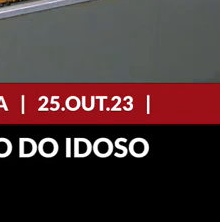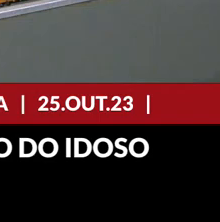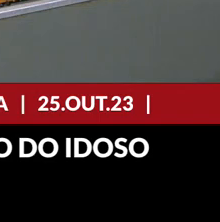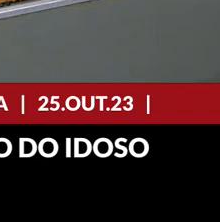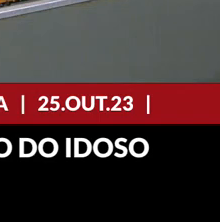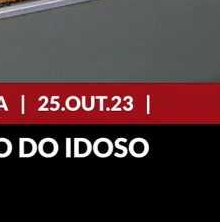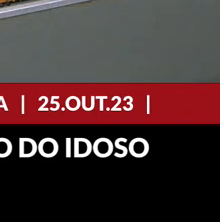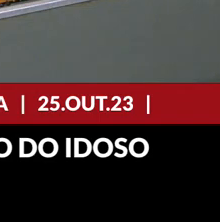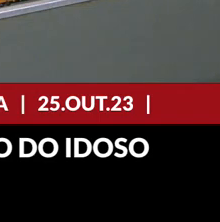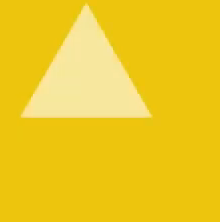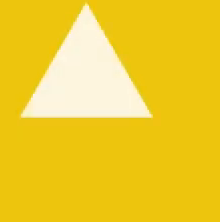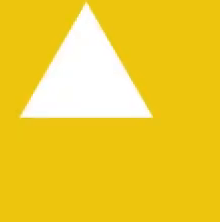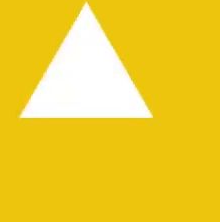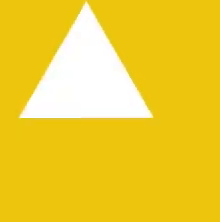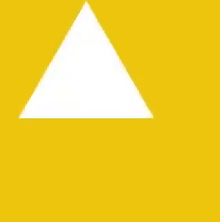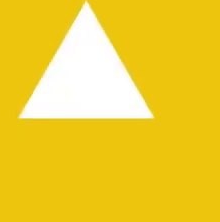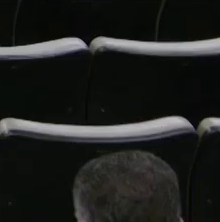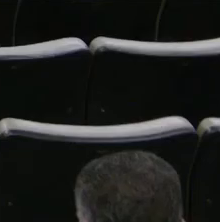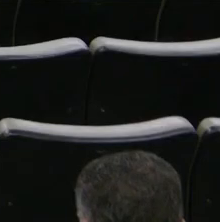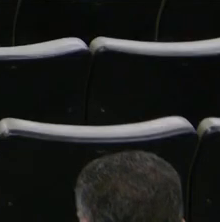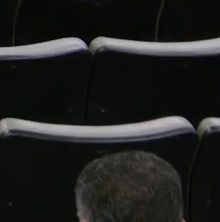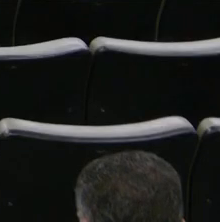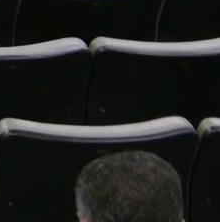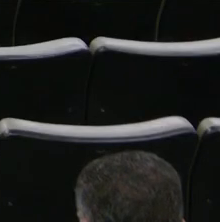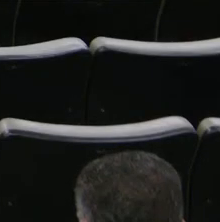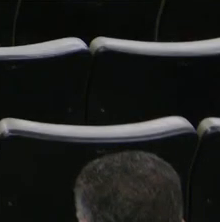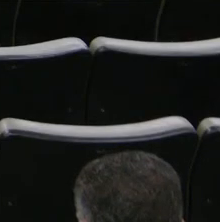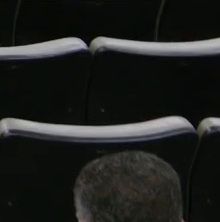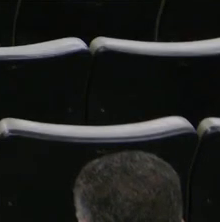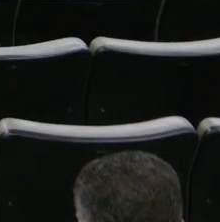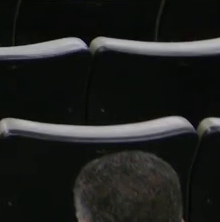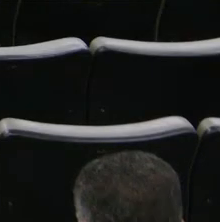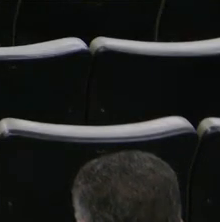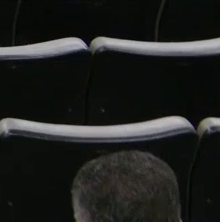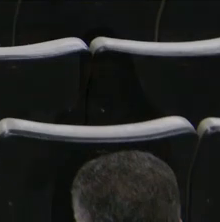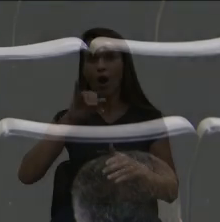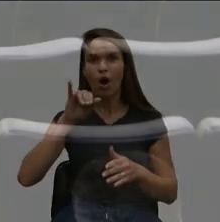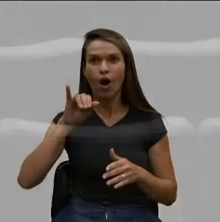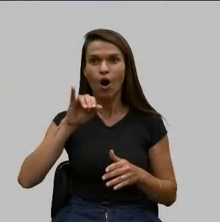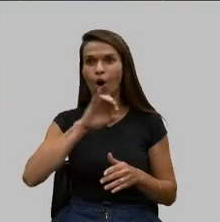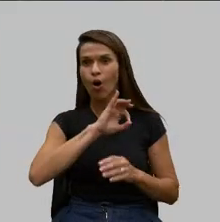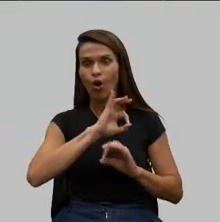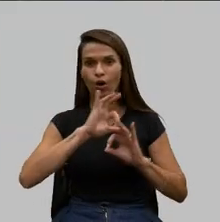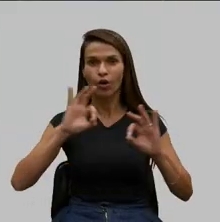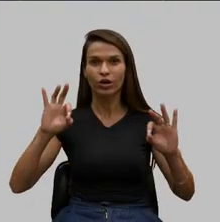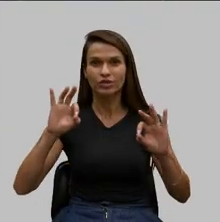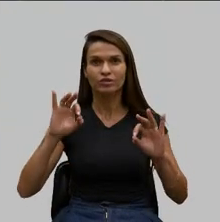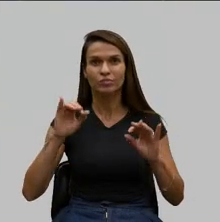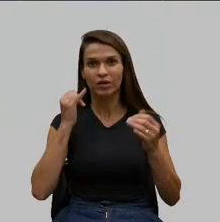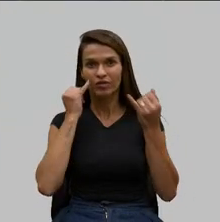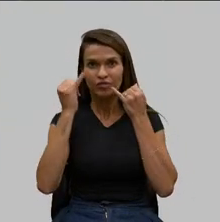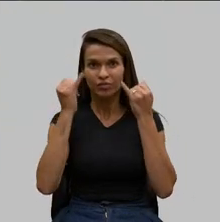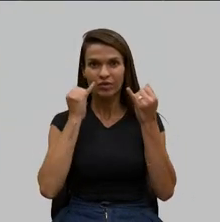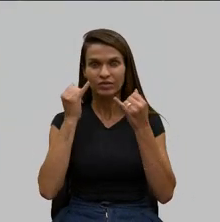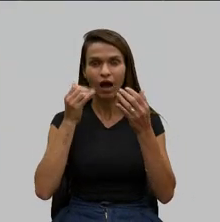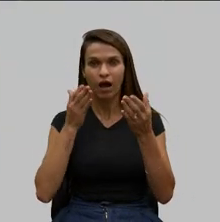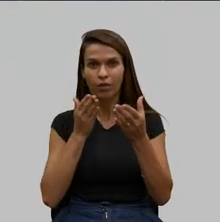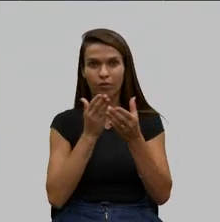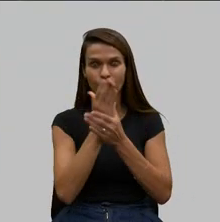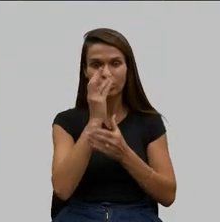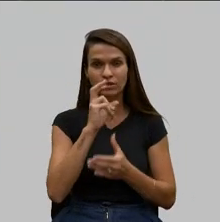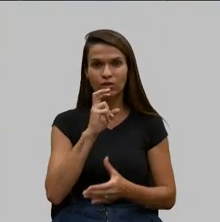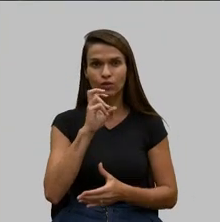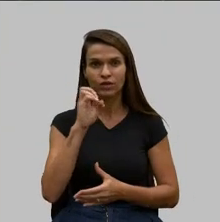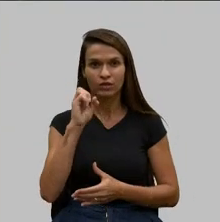minuto e reabro com uma ótima notícia acabamos de aprovar a PEC 13 em primeiro turno no plenário com 58